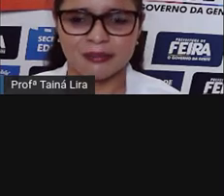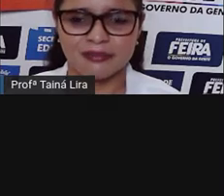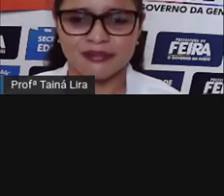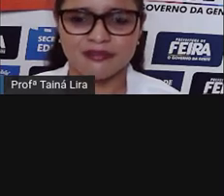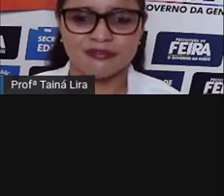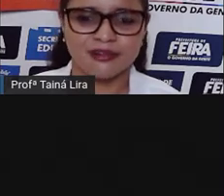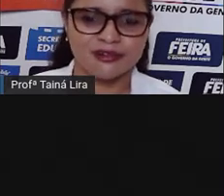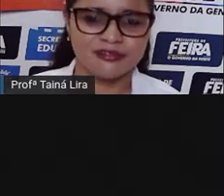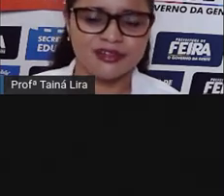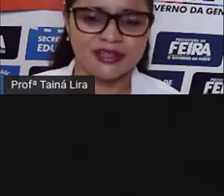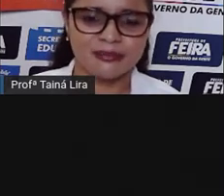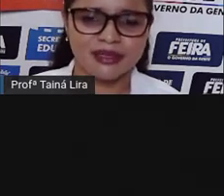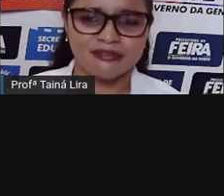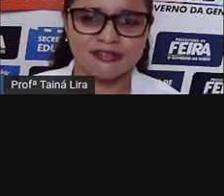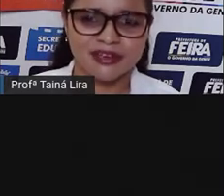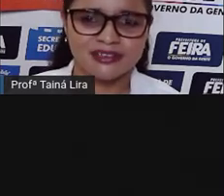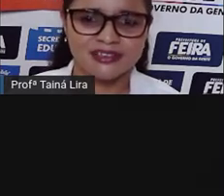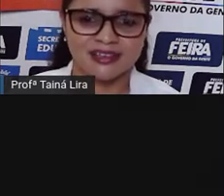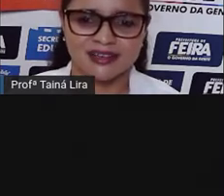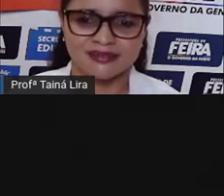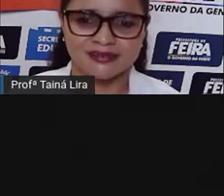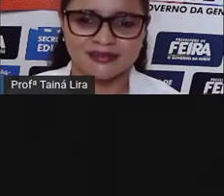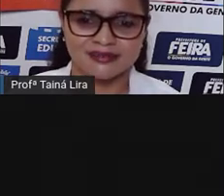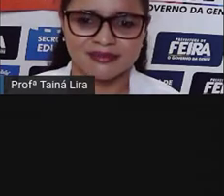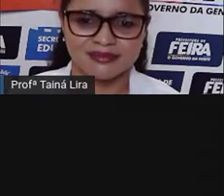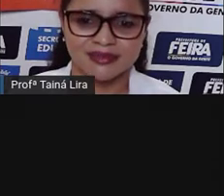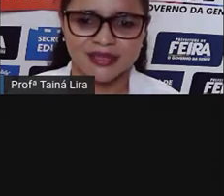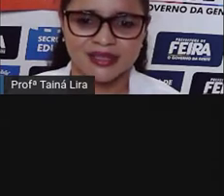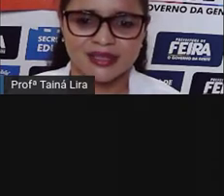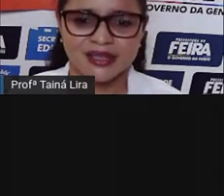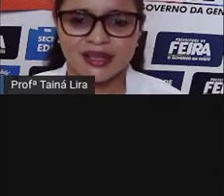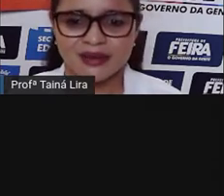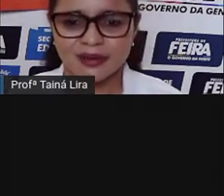Pirata por favor venha a minha festa